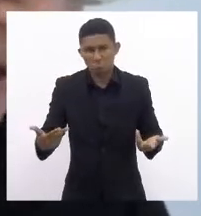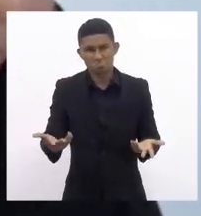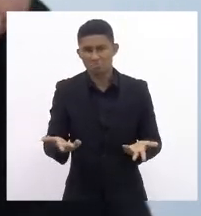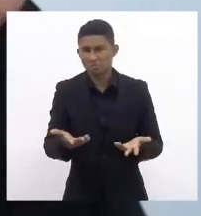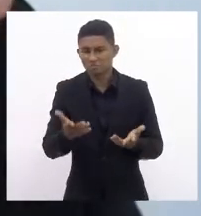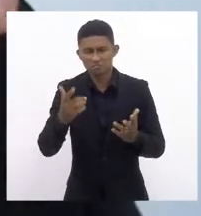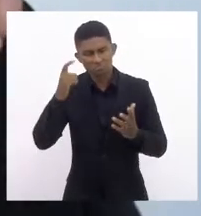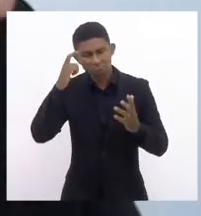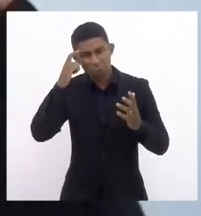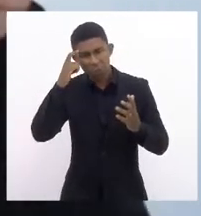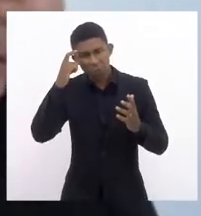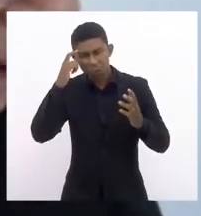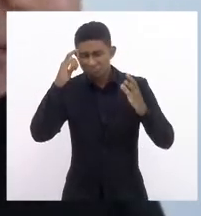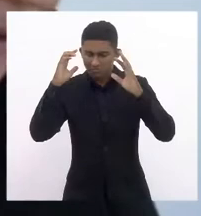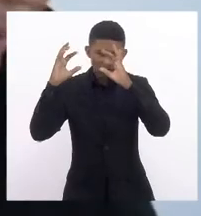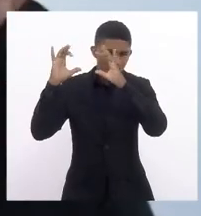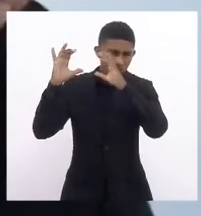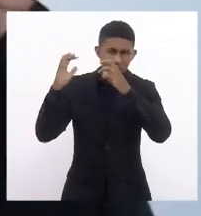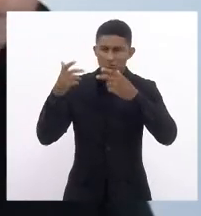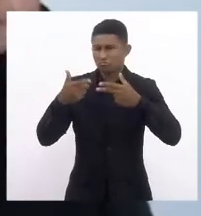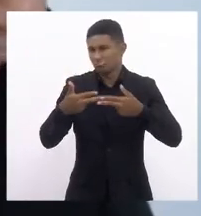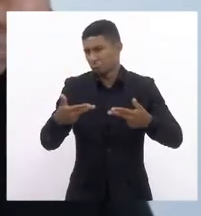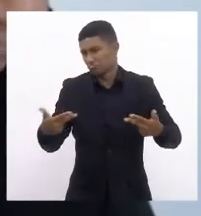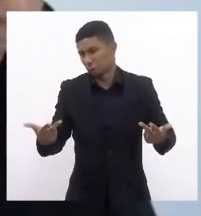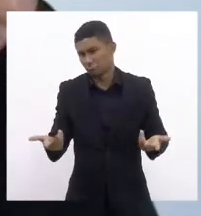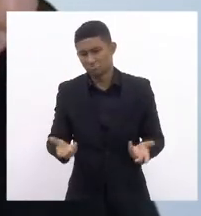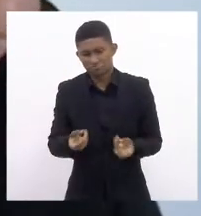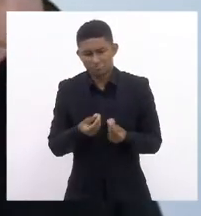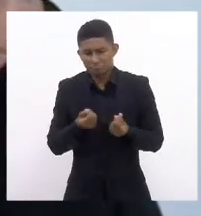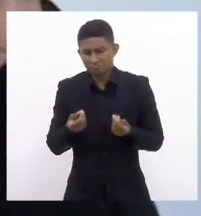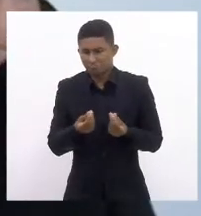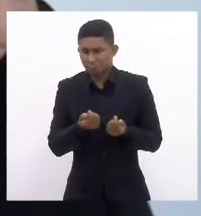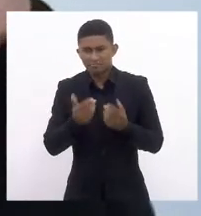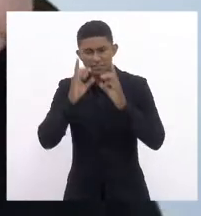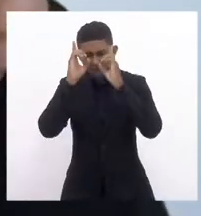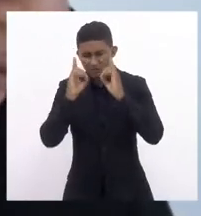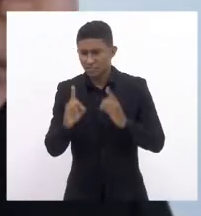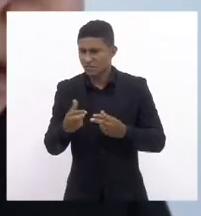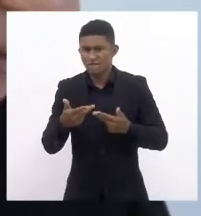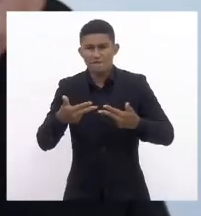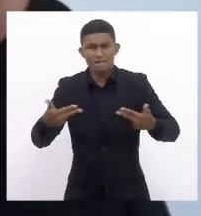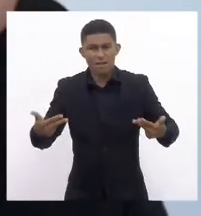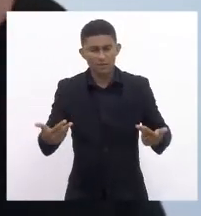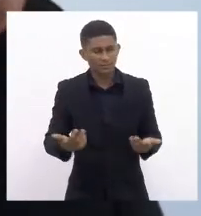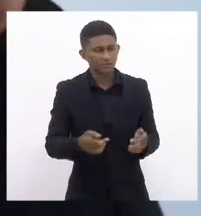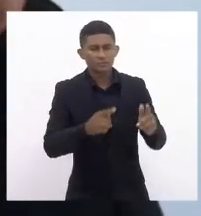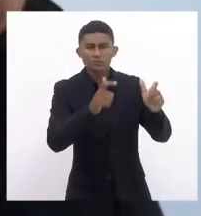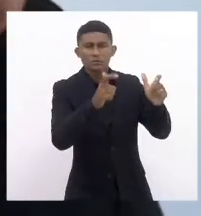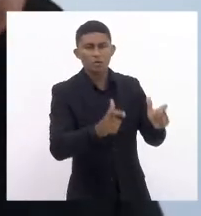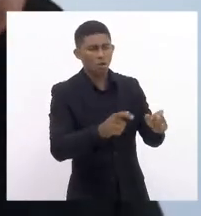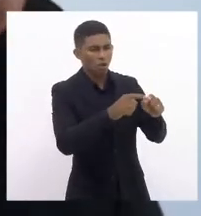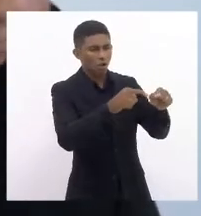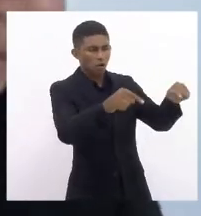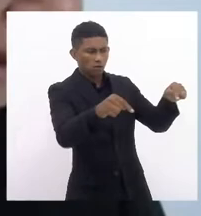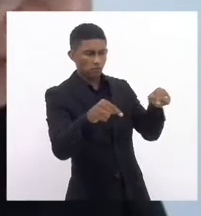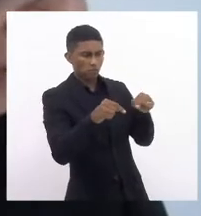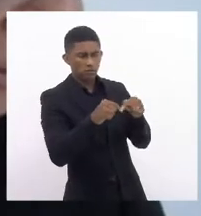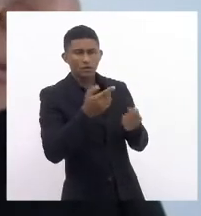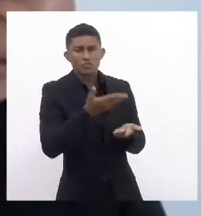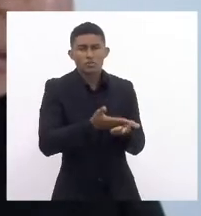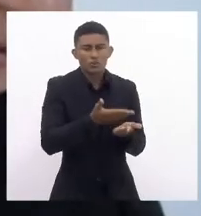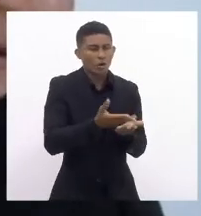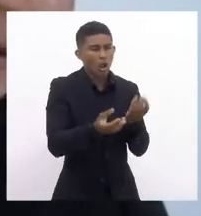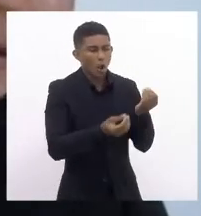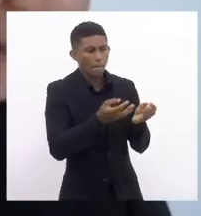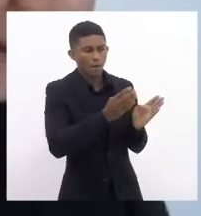física, mental, intelectual, sensorial, tá certo? O qual, como define aqui o parágrafo, o artigo